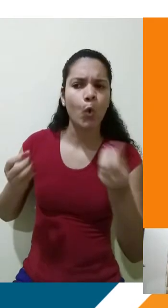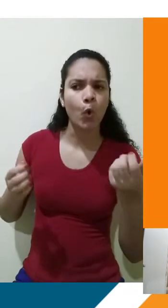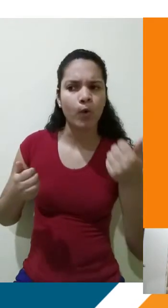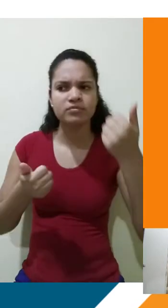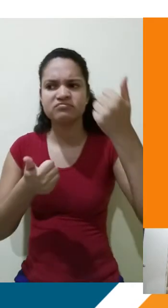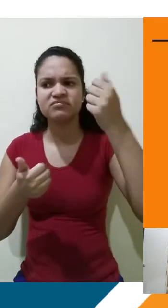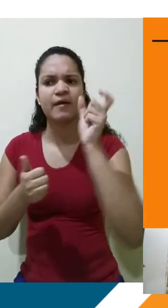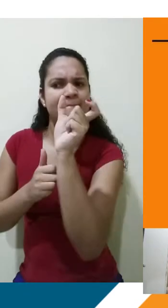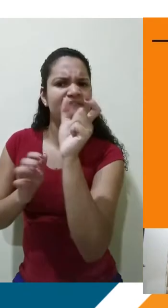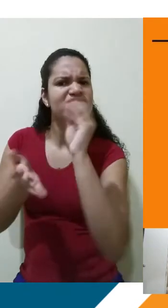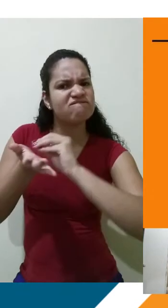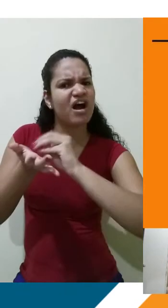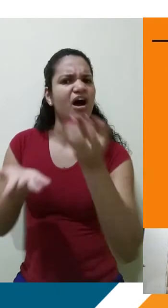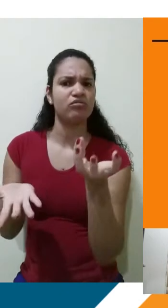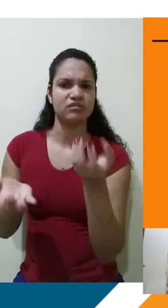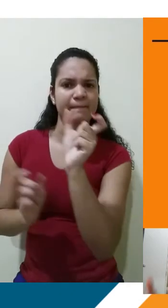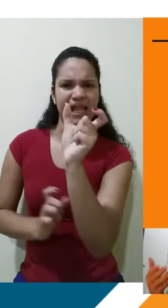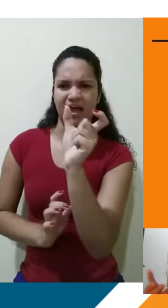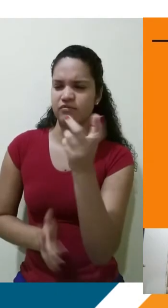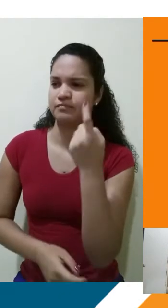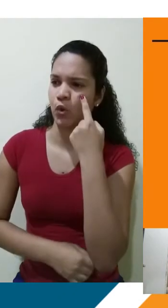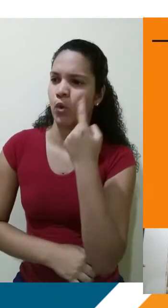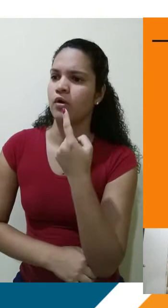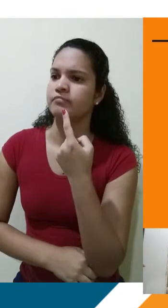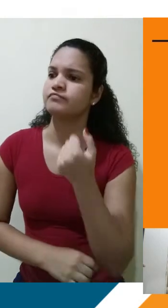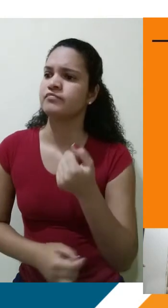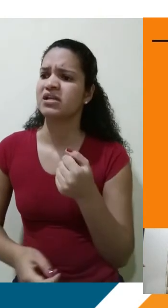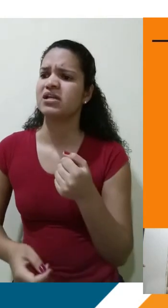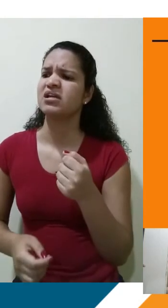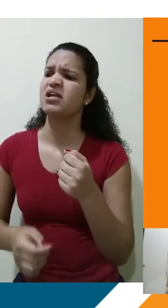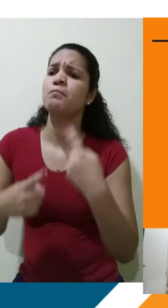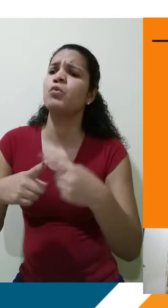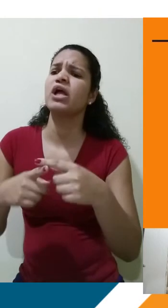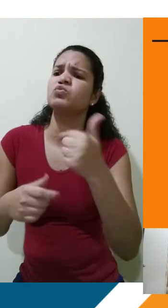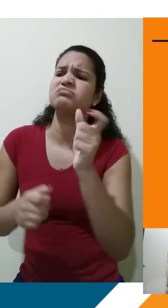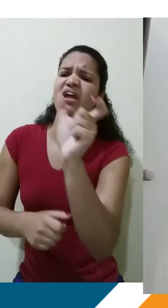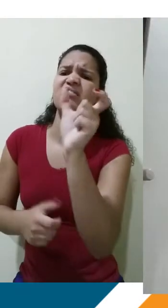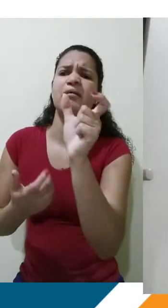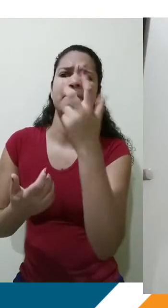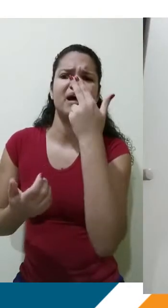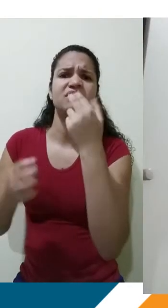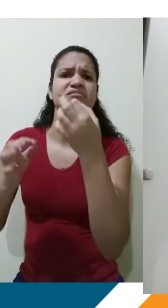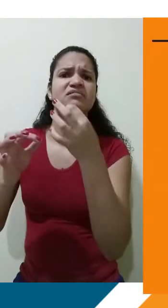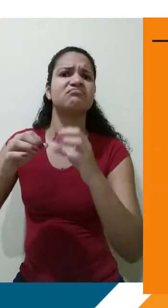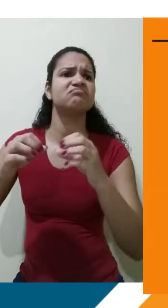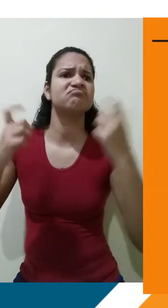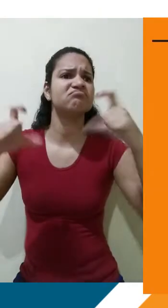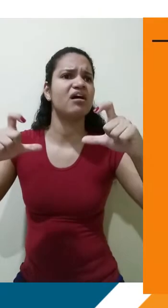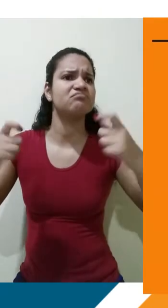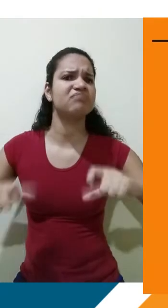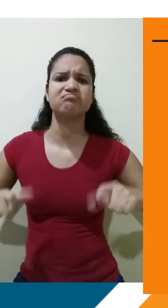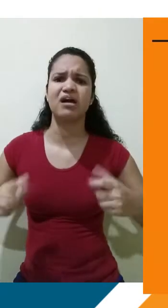Mas guardem isso, falta conectivo aqui. E por faltar conectivo, eu não entendo muito bem o que está acontecendo nessa parte do texto. Vamos continuar?